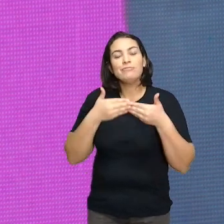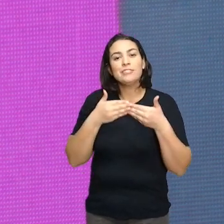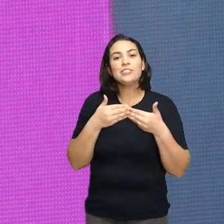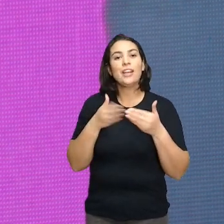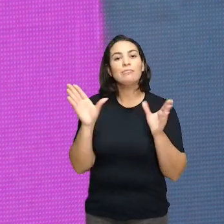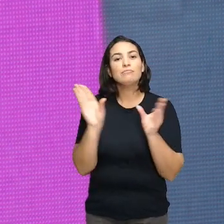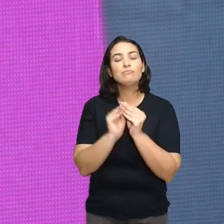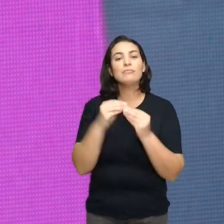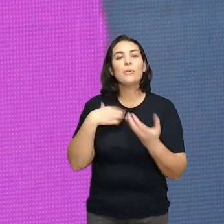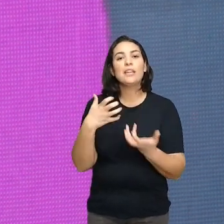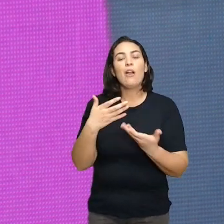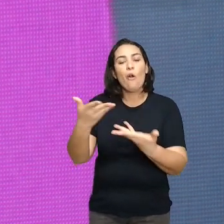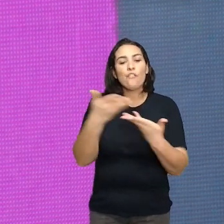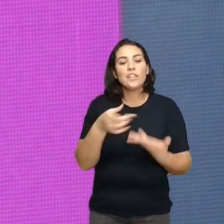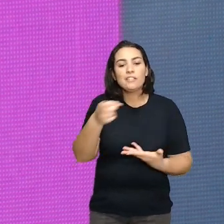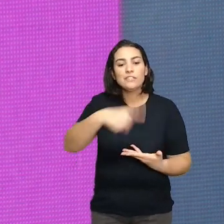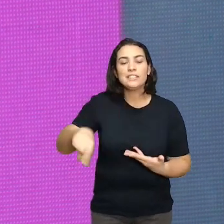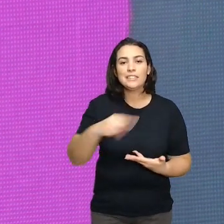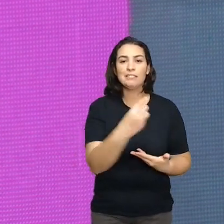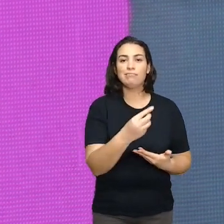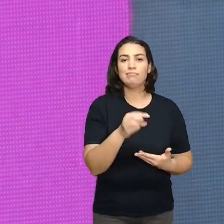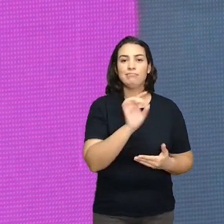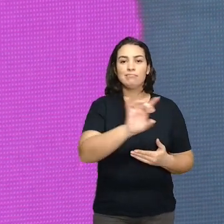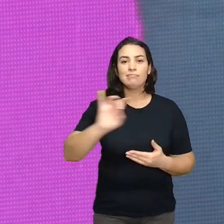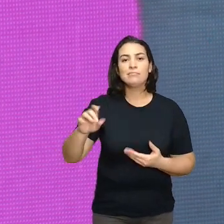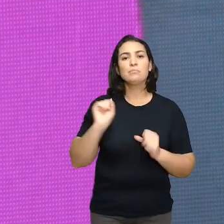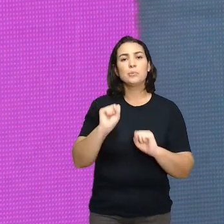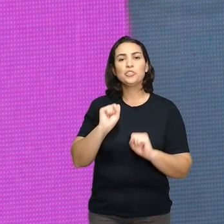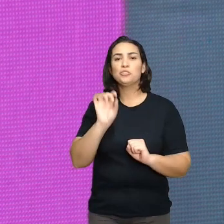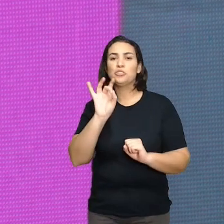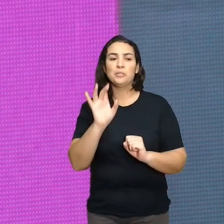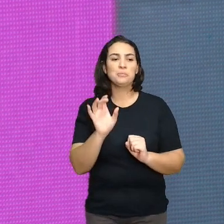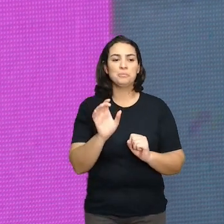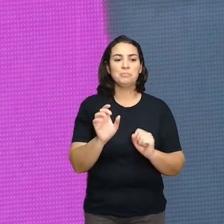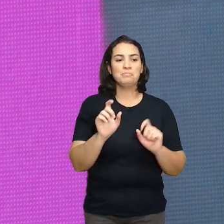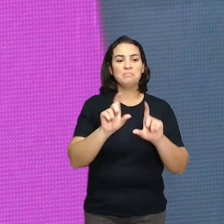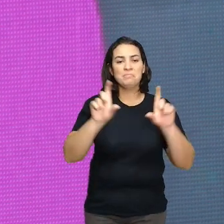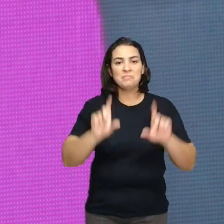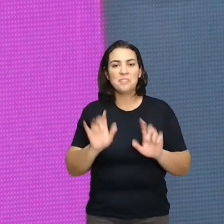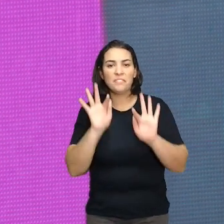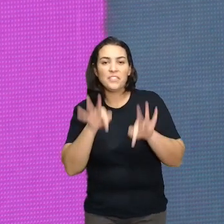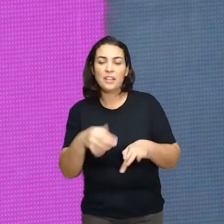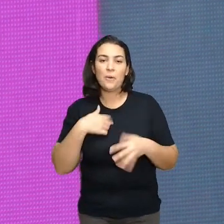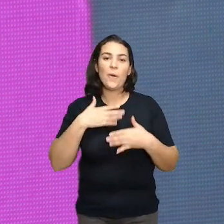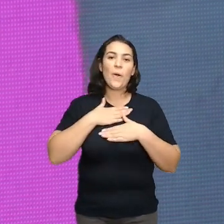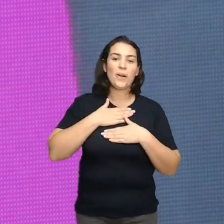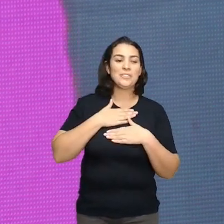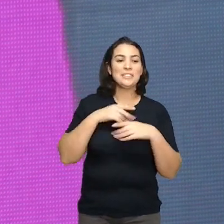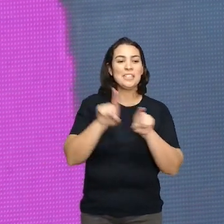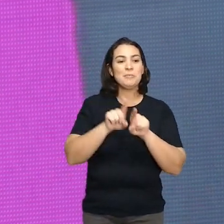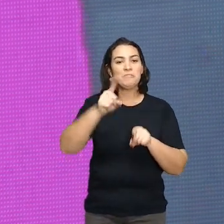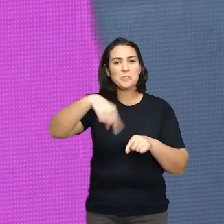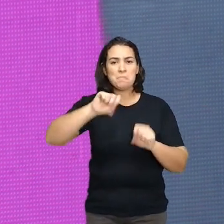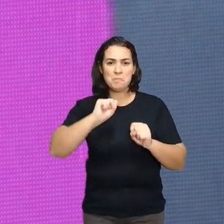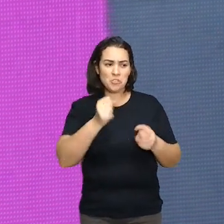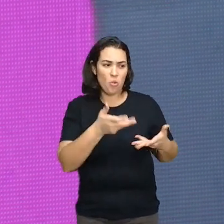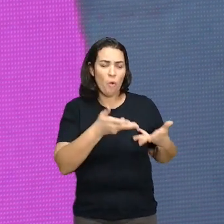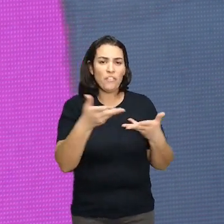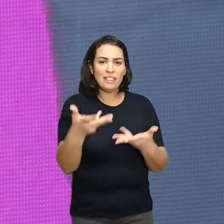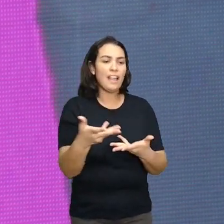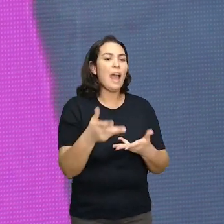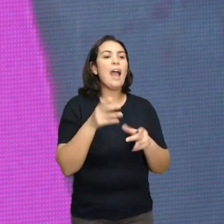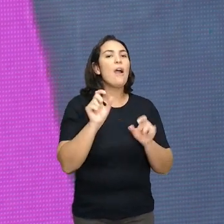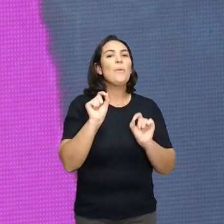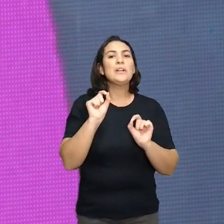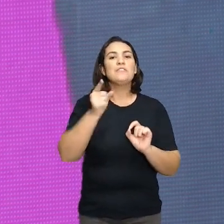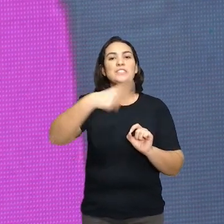vocês três aí para que possam deixar uma palavra final. Eu gosto sempre de que, talvez, um convite à ação, né, se fôssemos convidar aí quem está nos